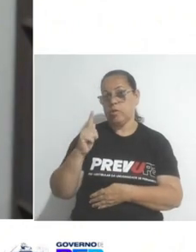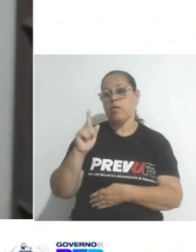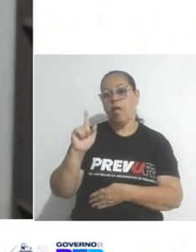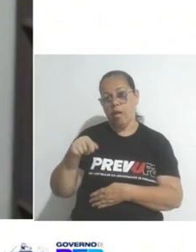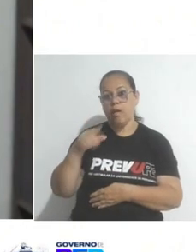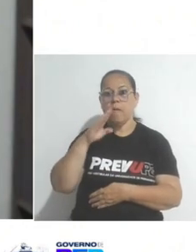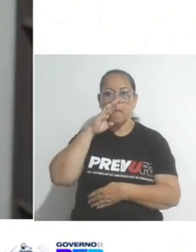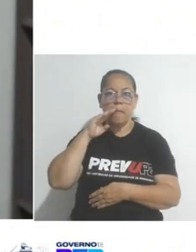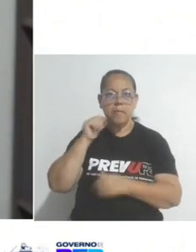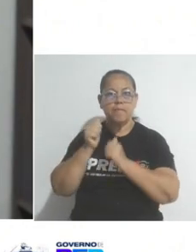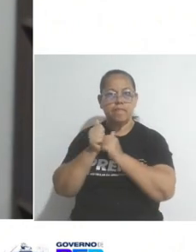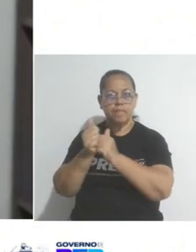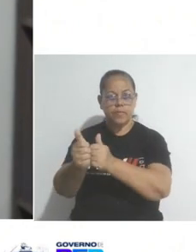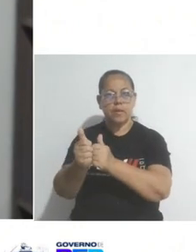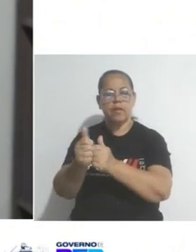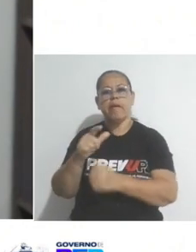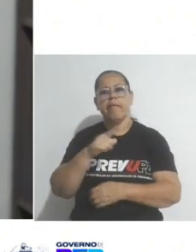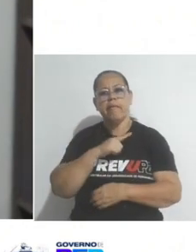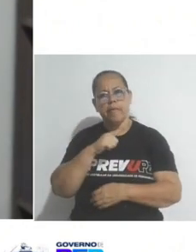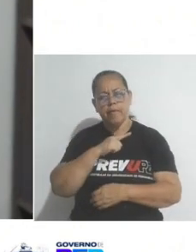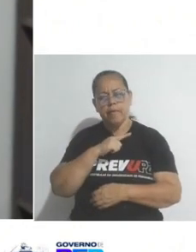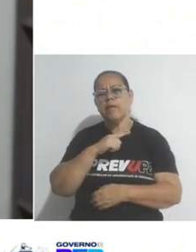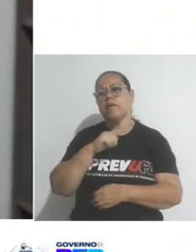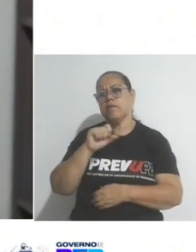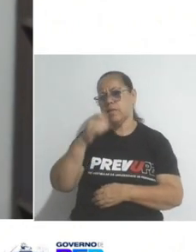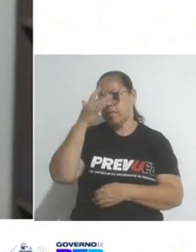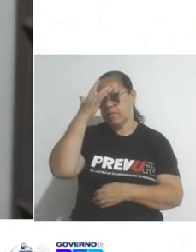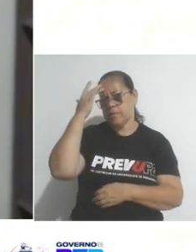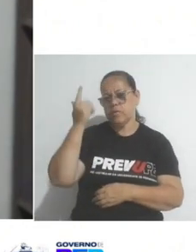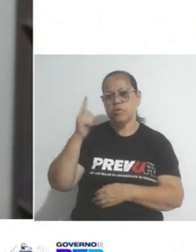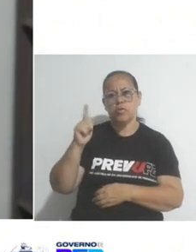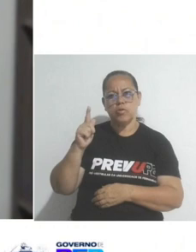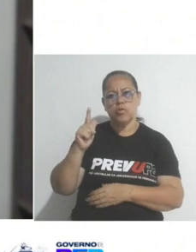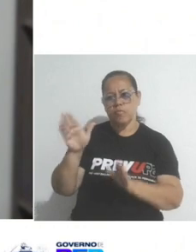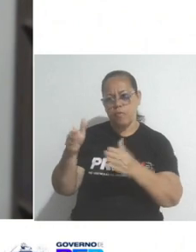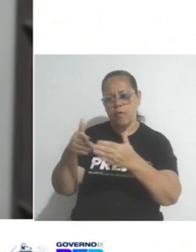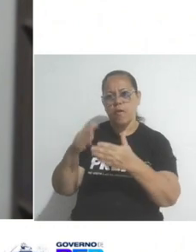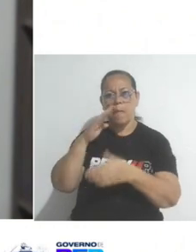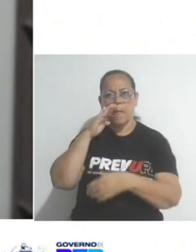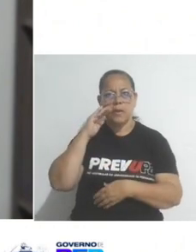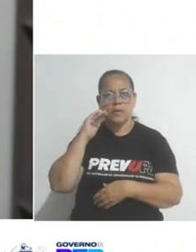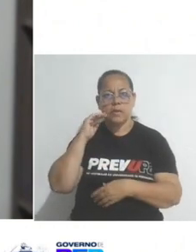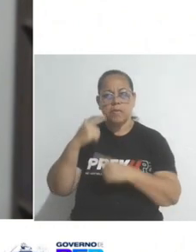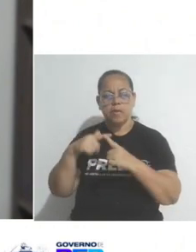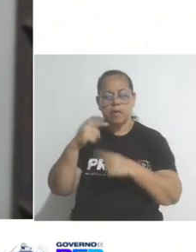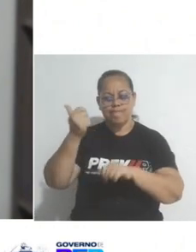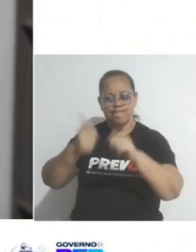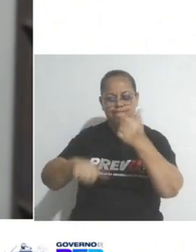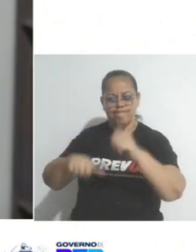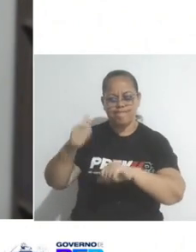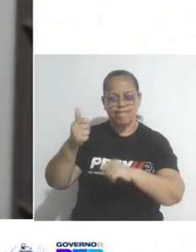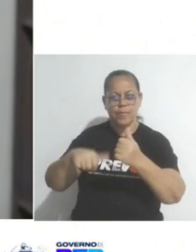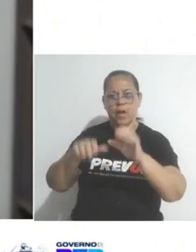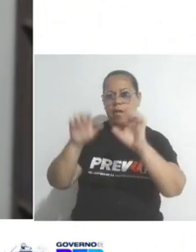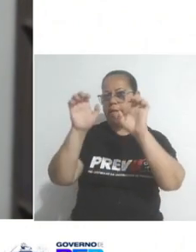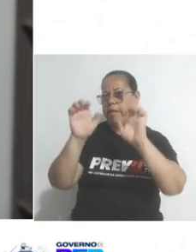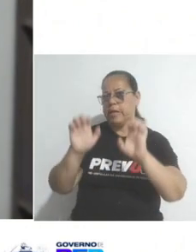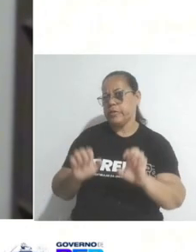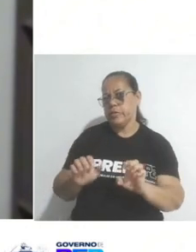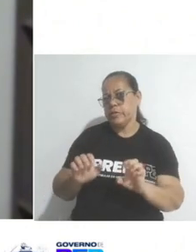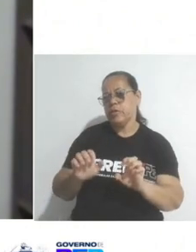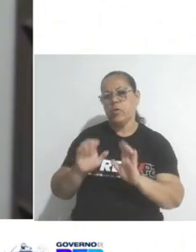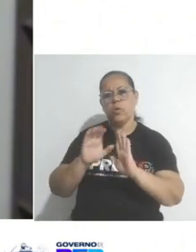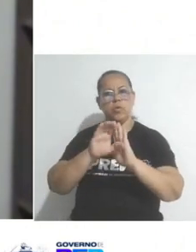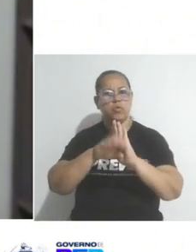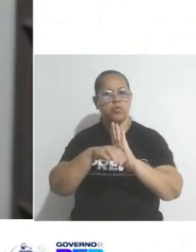Existem geógrafos de vertente marxista Isso quer dizer o que? Quer dizer que eles analisam as estruturas os